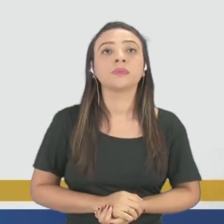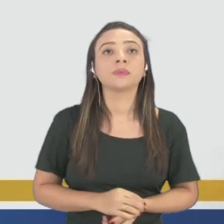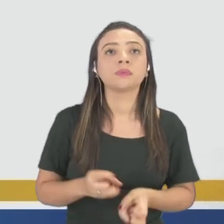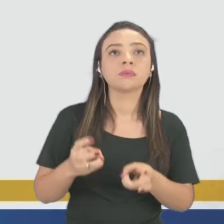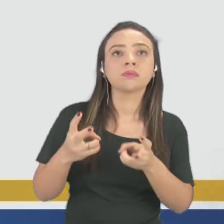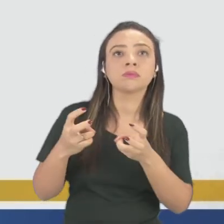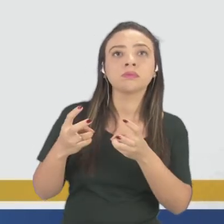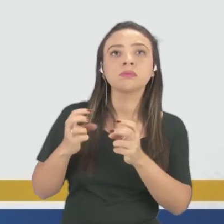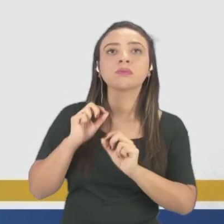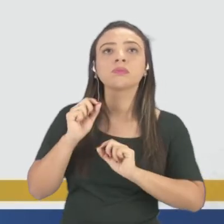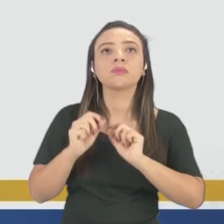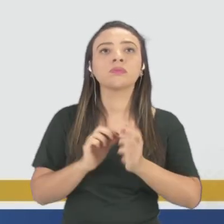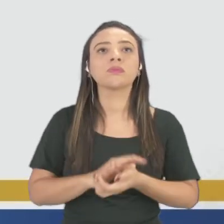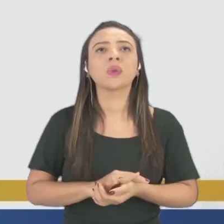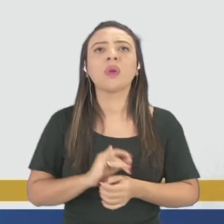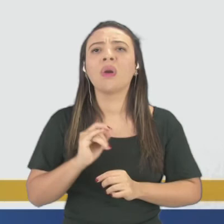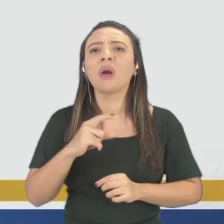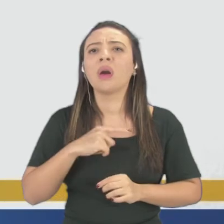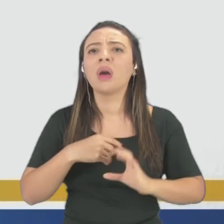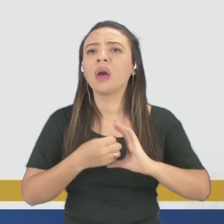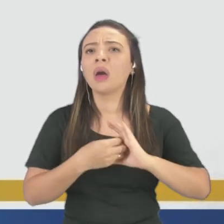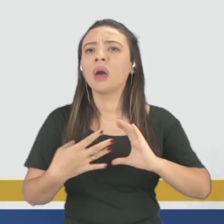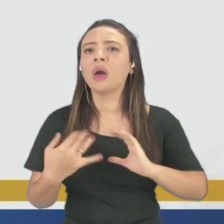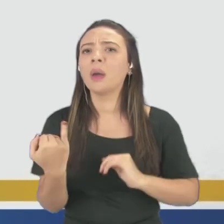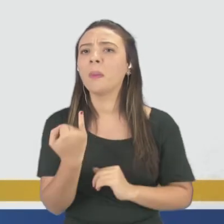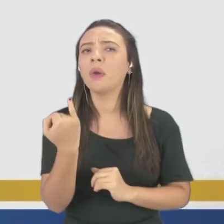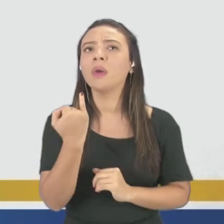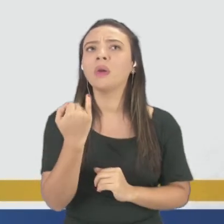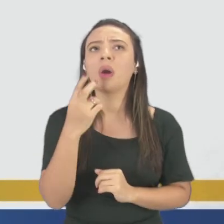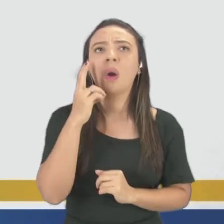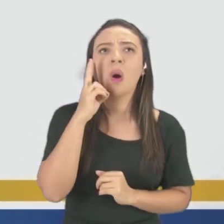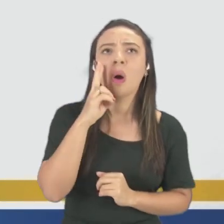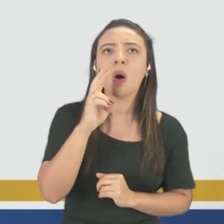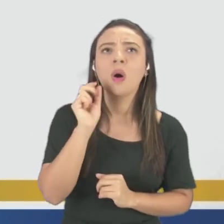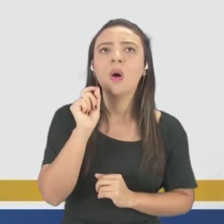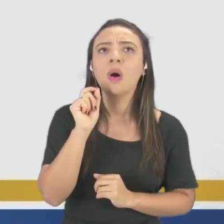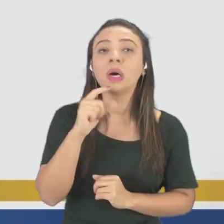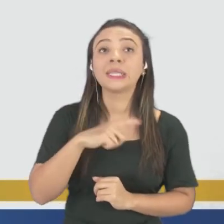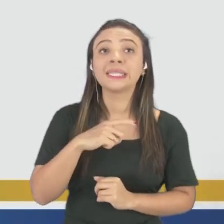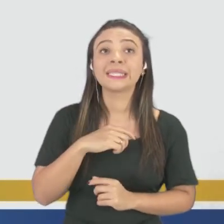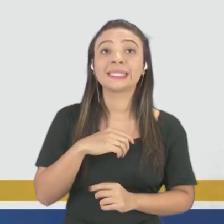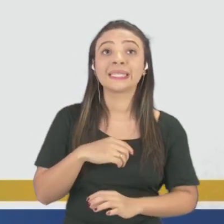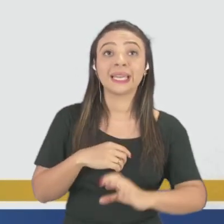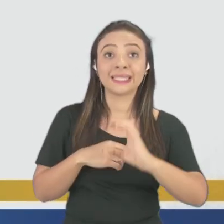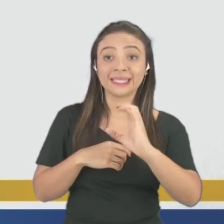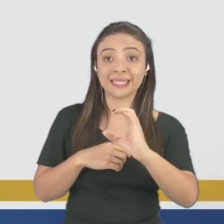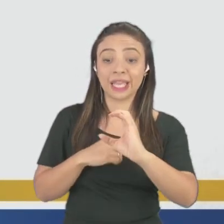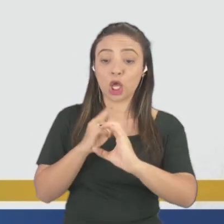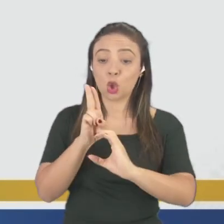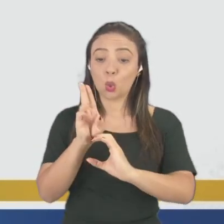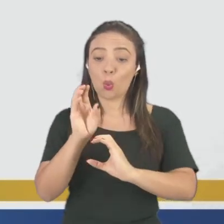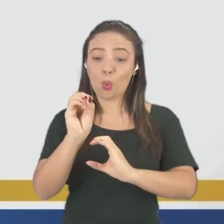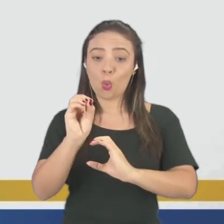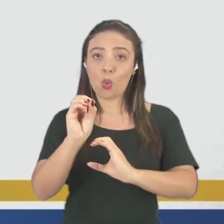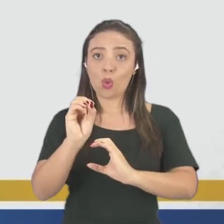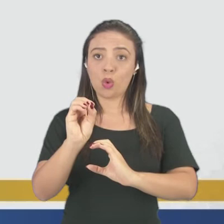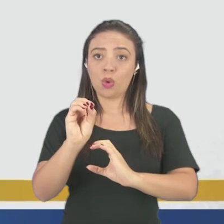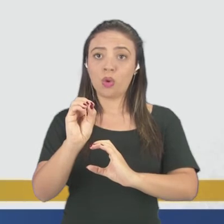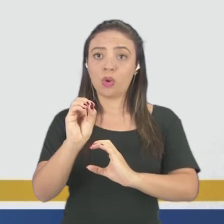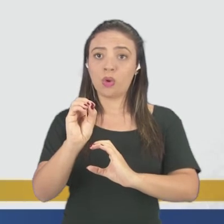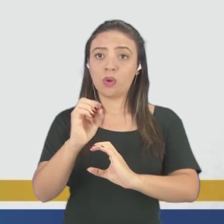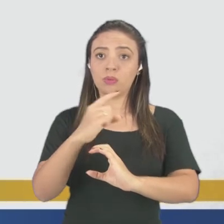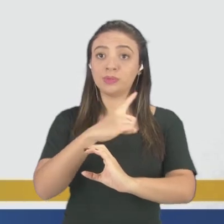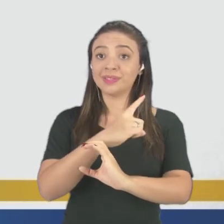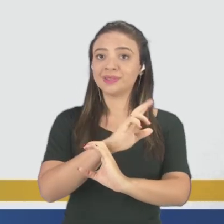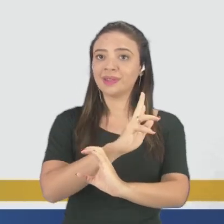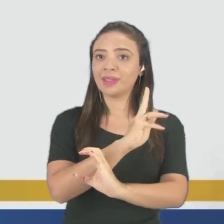vamos analisar aqui o quê que me serve aqui eu já vou olhar logo isso daqui ó olha que a extremidade C